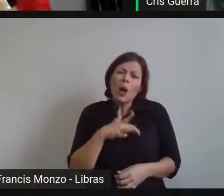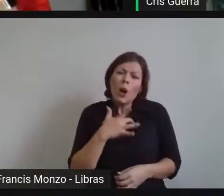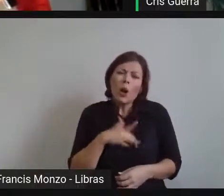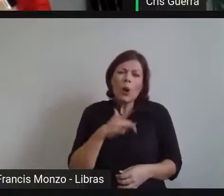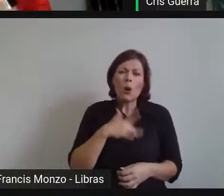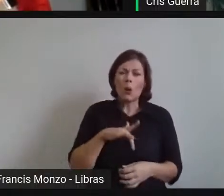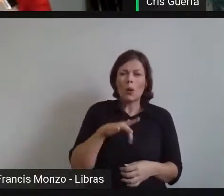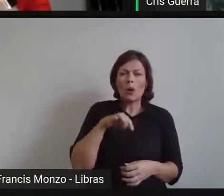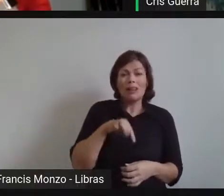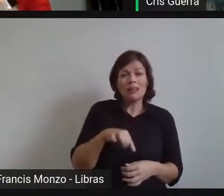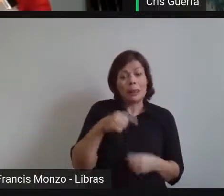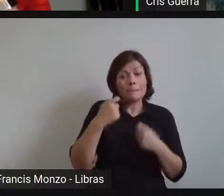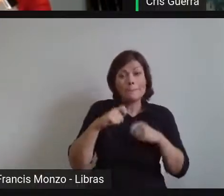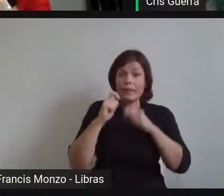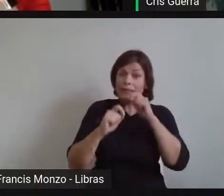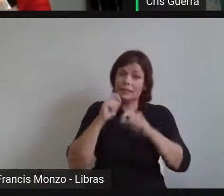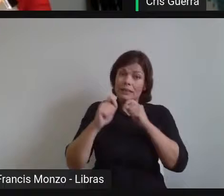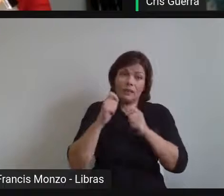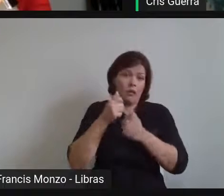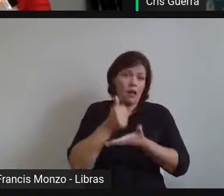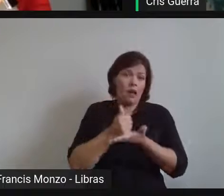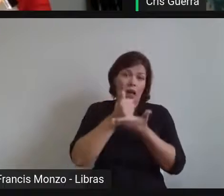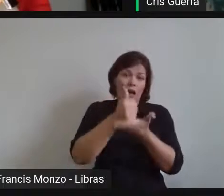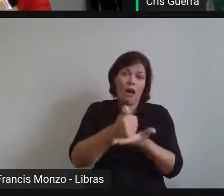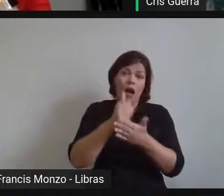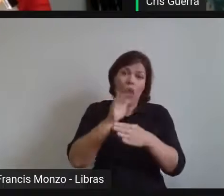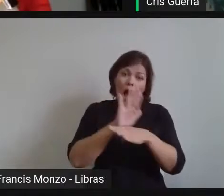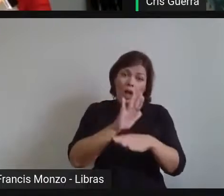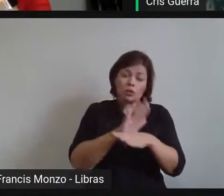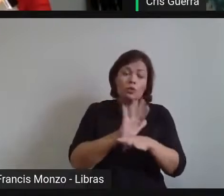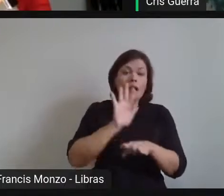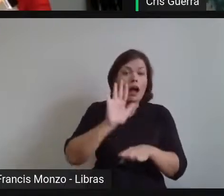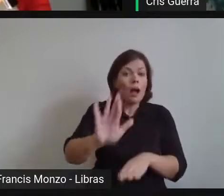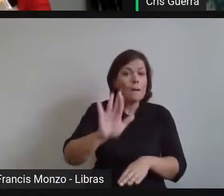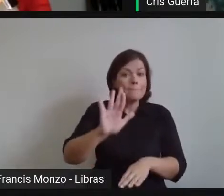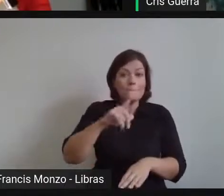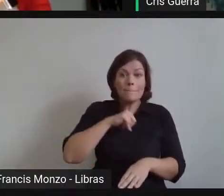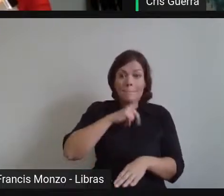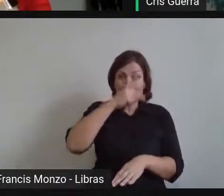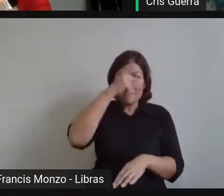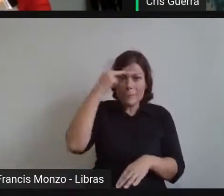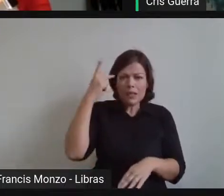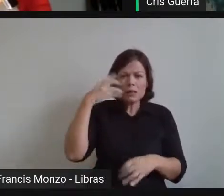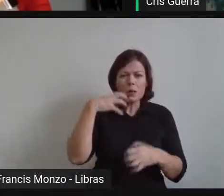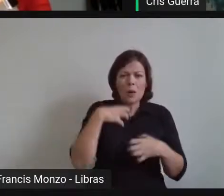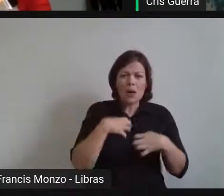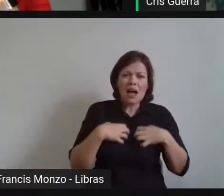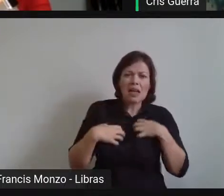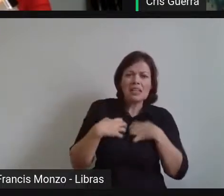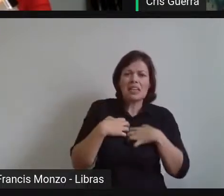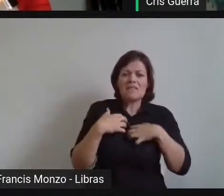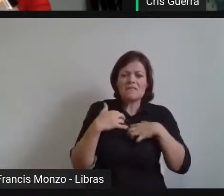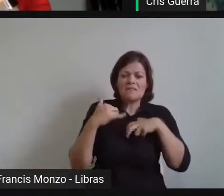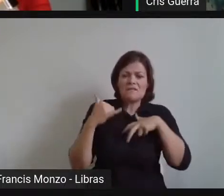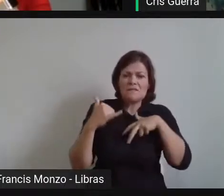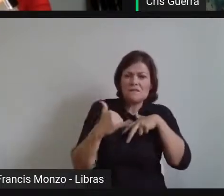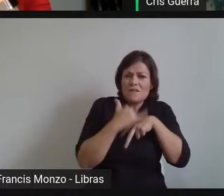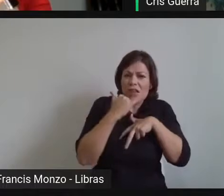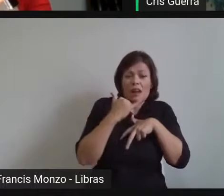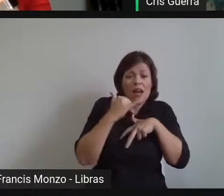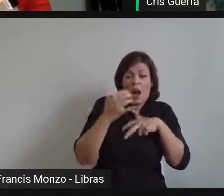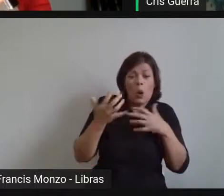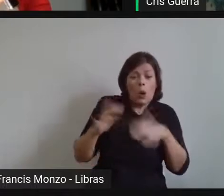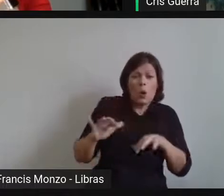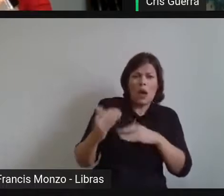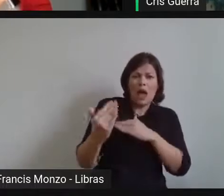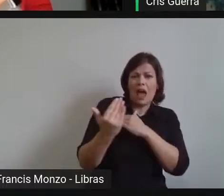aí precisam de ajuda também. Mas tem vítimas que não querem nem ser ajudados também. Tem esse lado, né? A gente só consegue ajudar